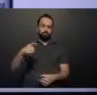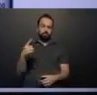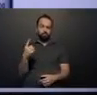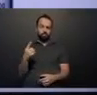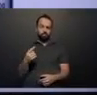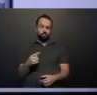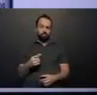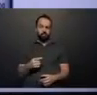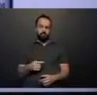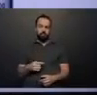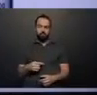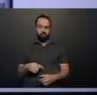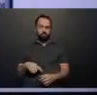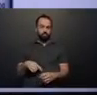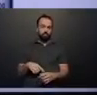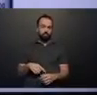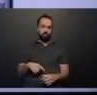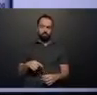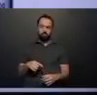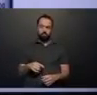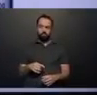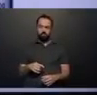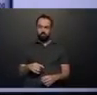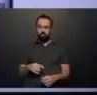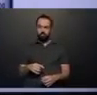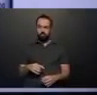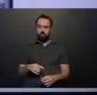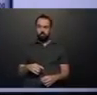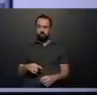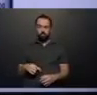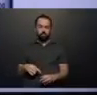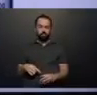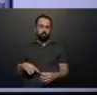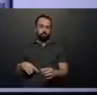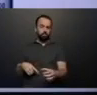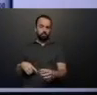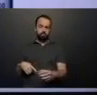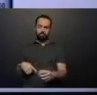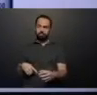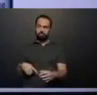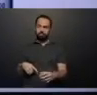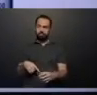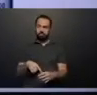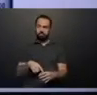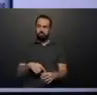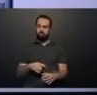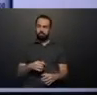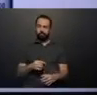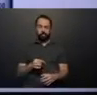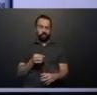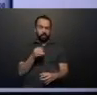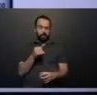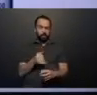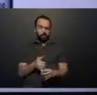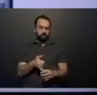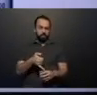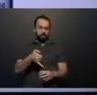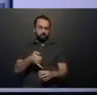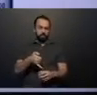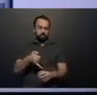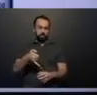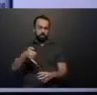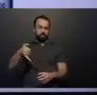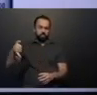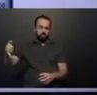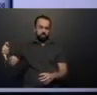que ele é utilizado para transferir, geralmente ele é colocado em outro recipiente e usado para transferir um líquido